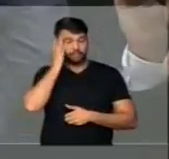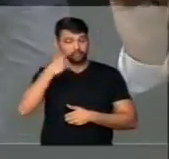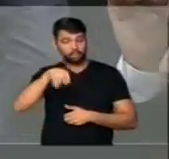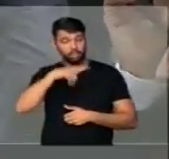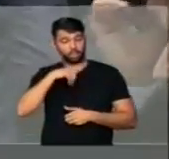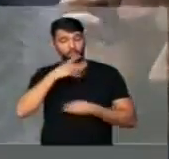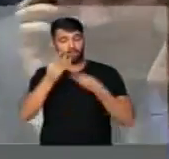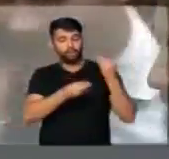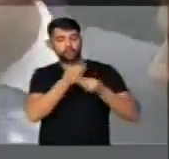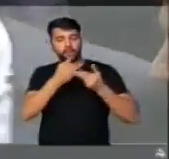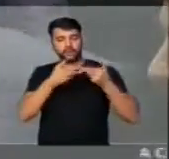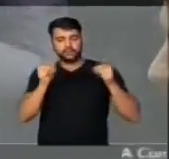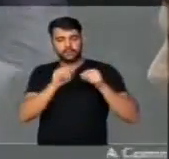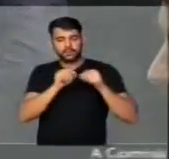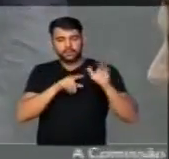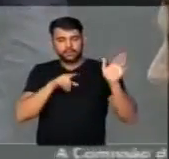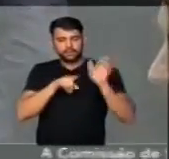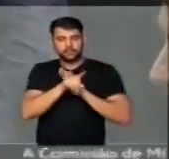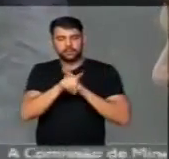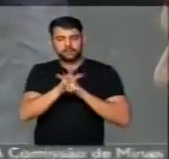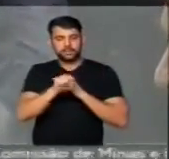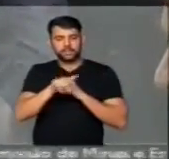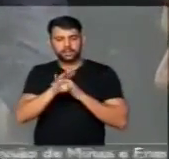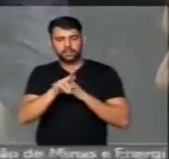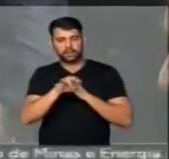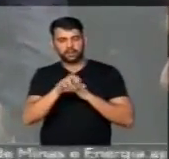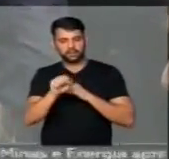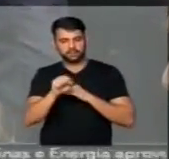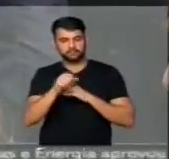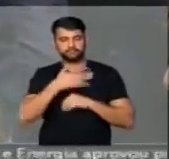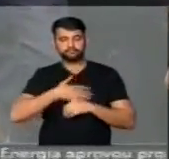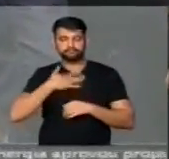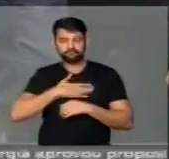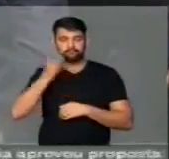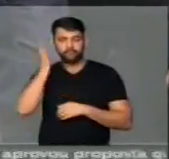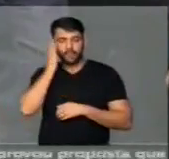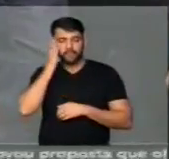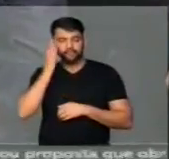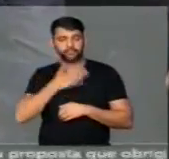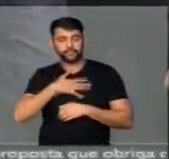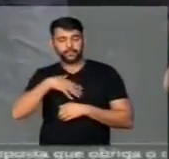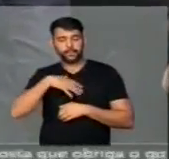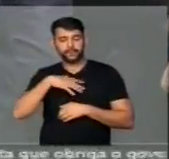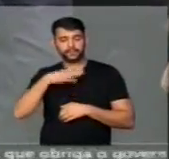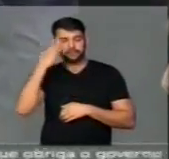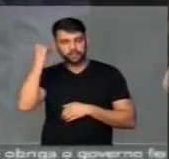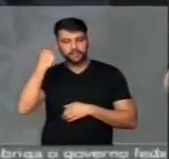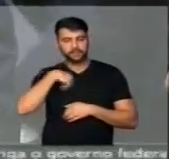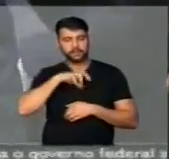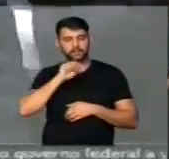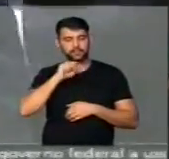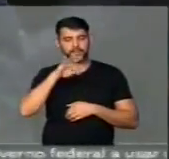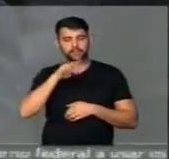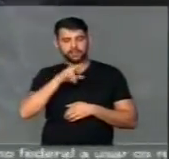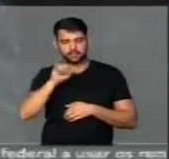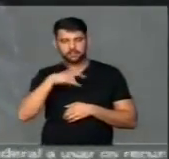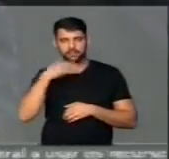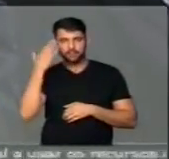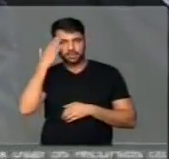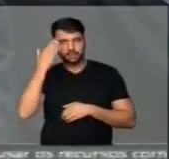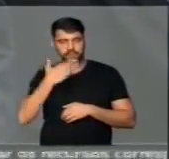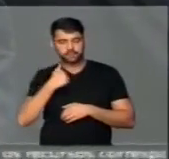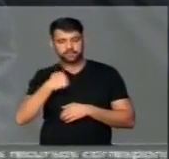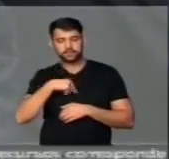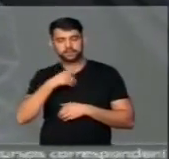do procedimento das questões sanitárias. Eu gostaria de ouvir os sanitaristas, eu gostaria de